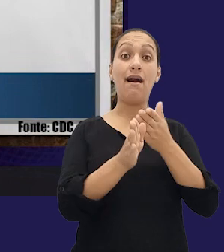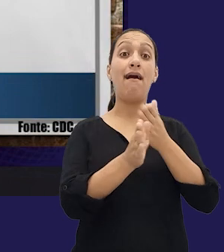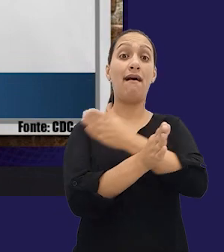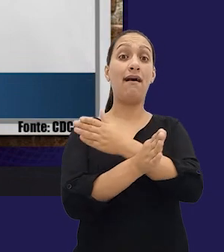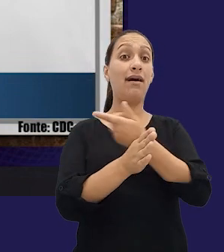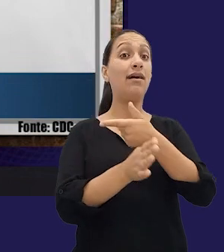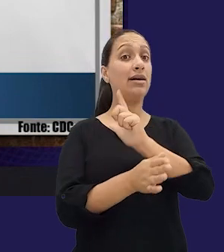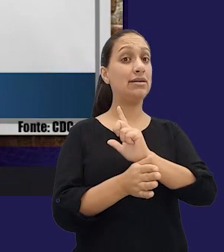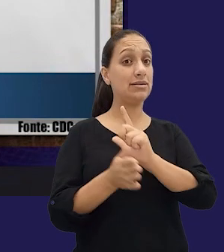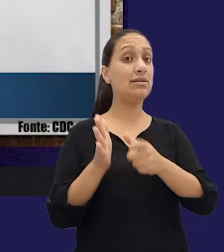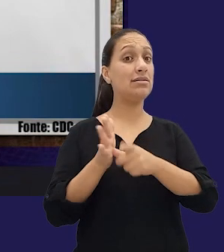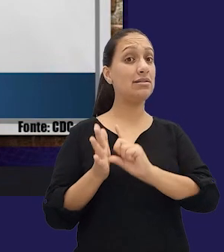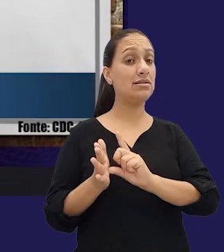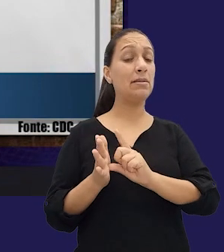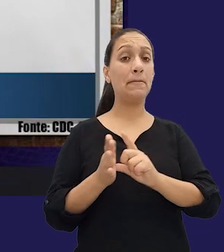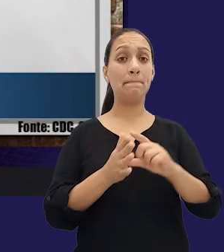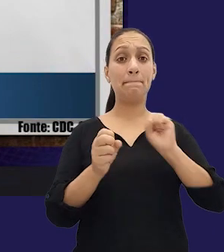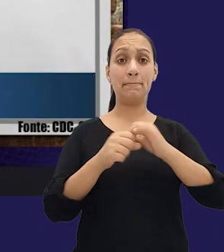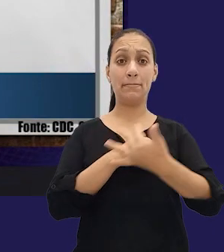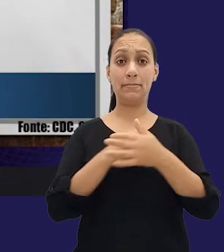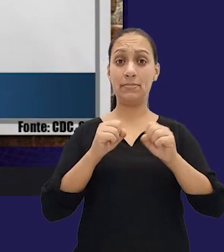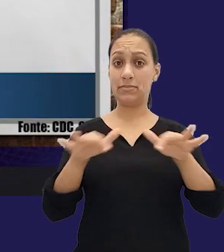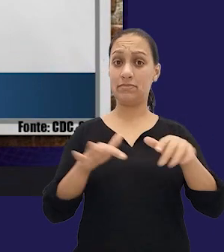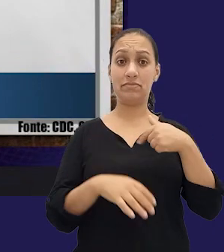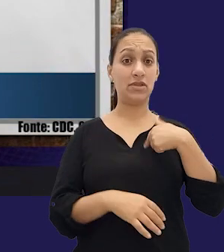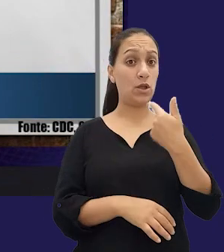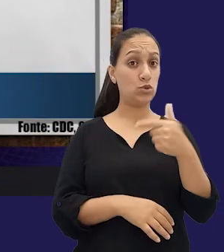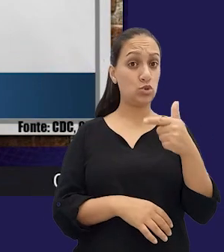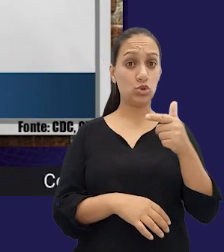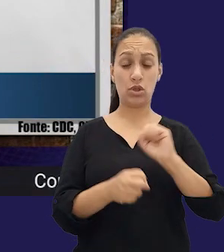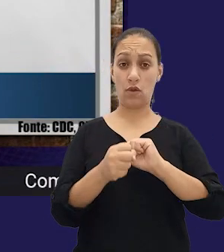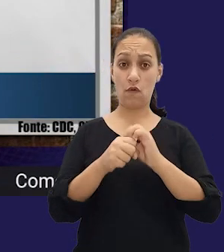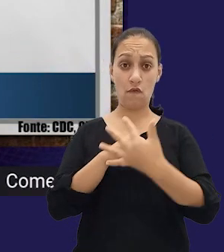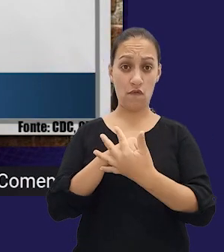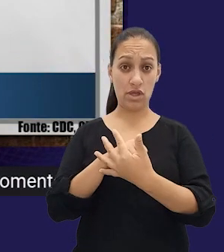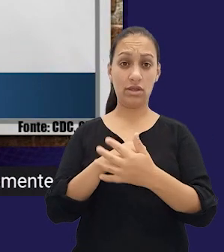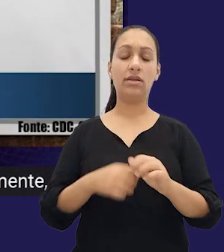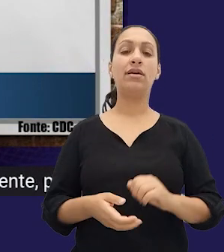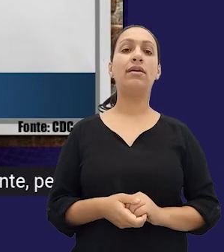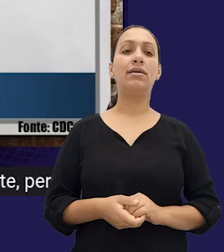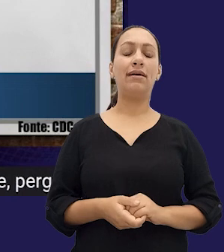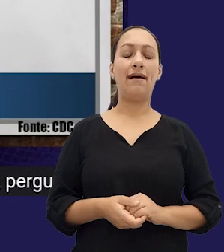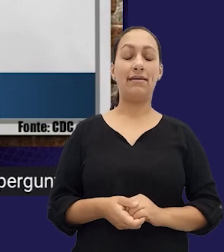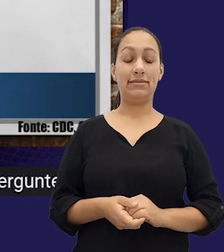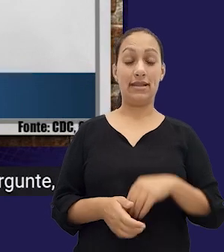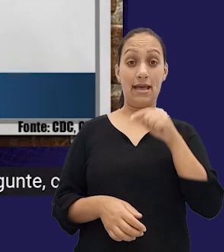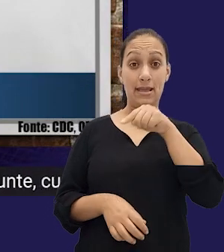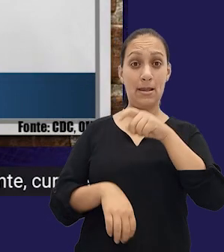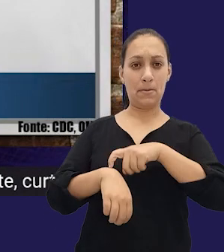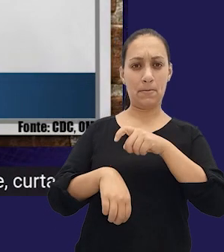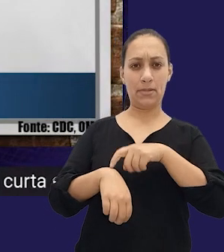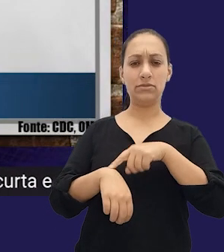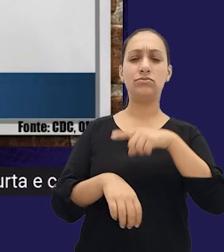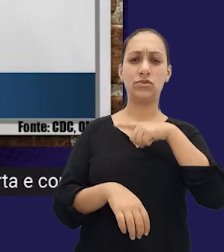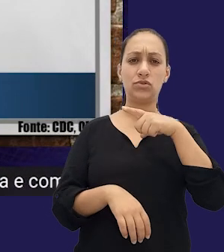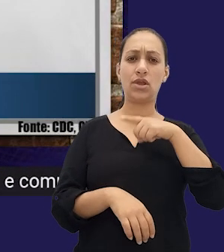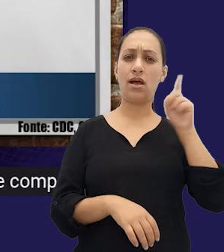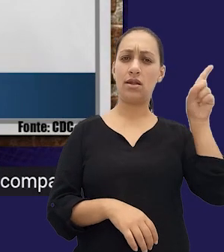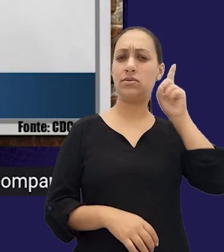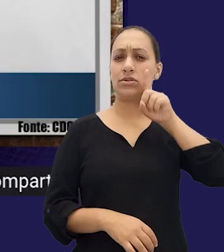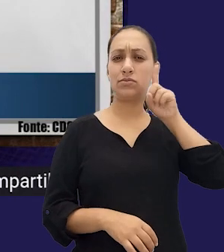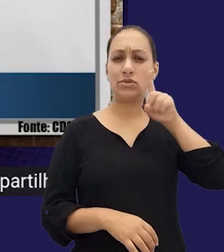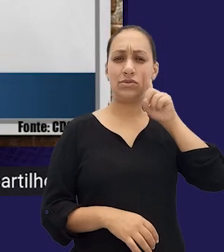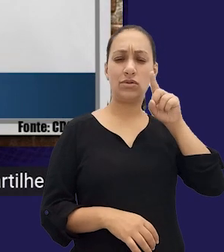quando não existia Covid, tá? Então, naquela ocasião, havia uma estimativa nos Estados Unidos,